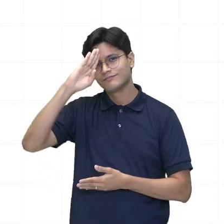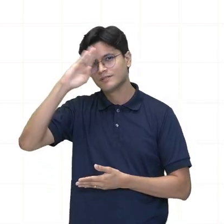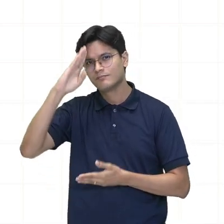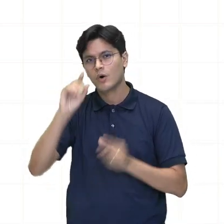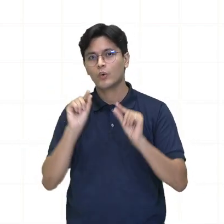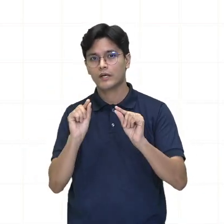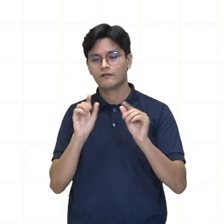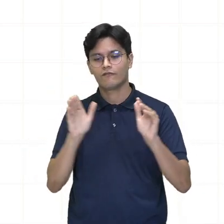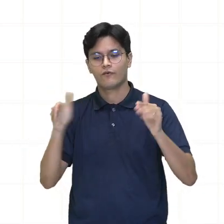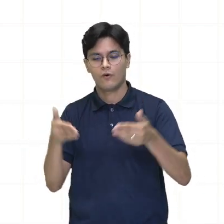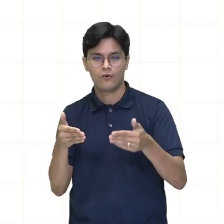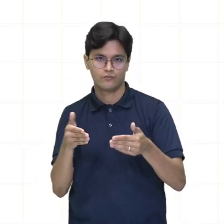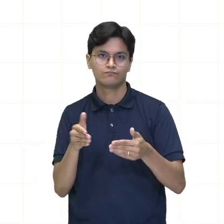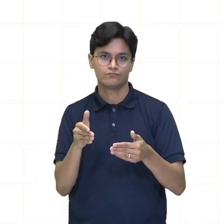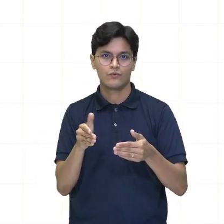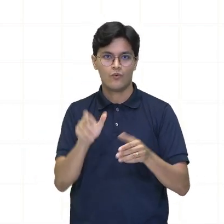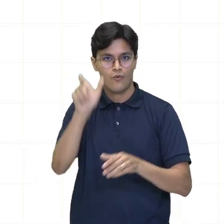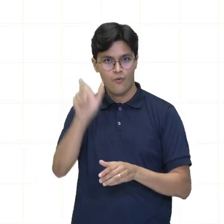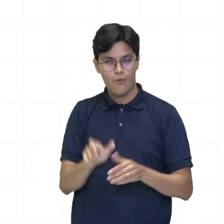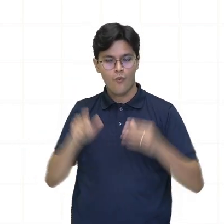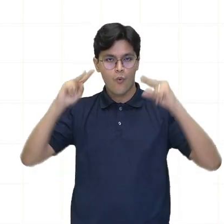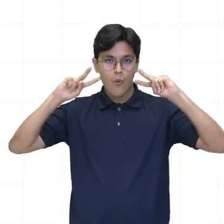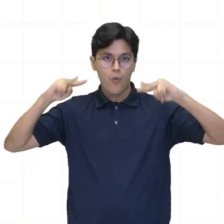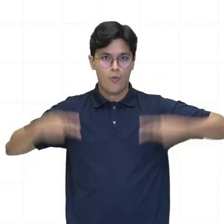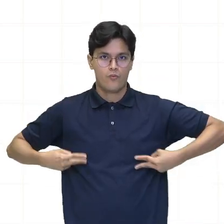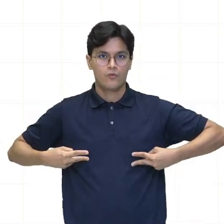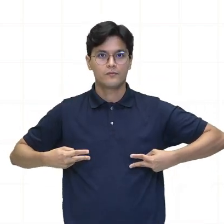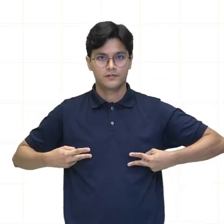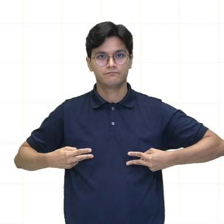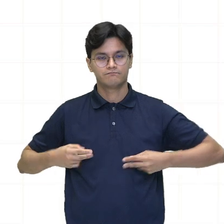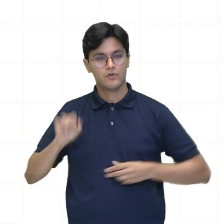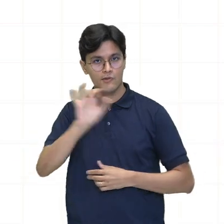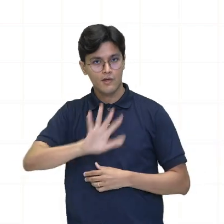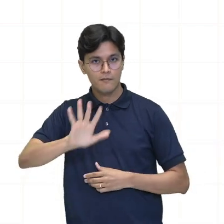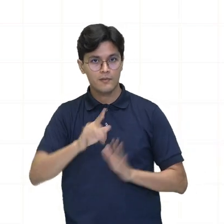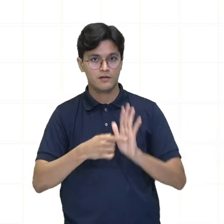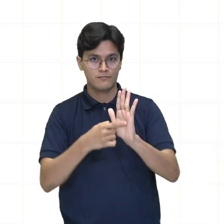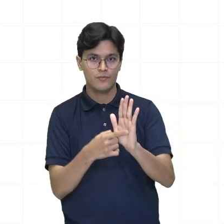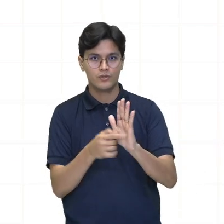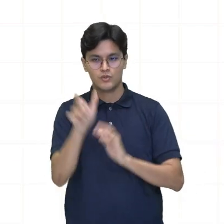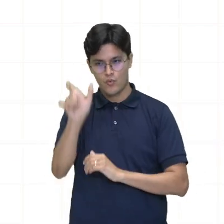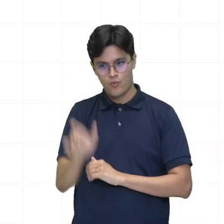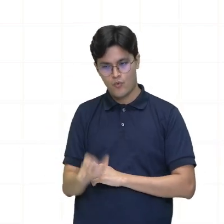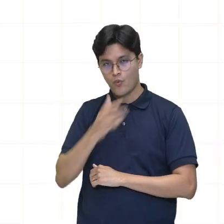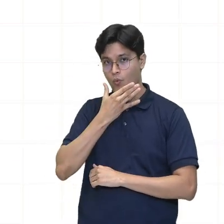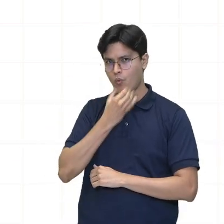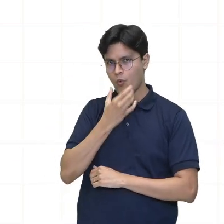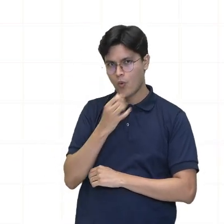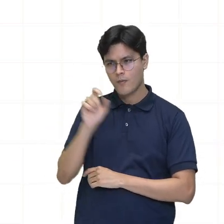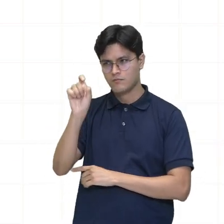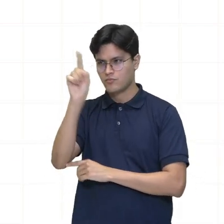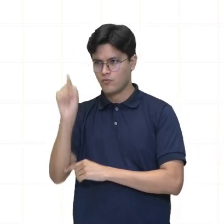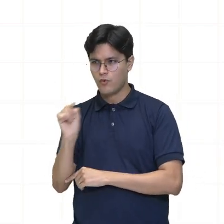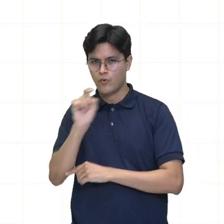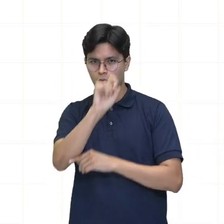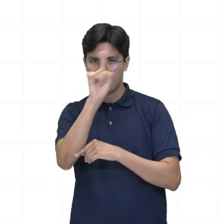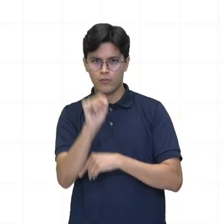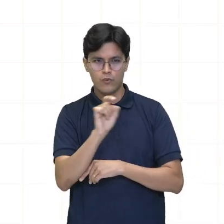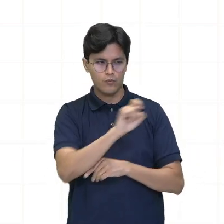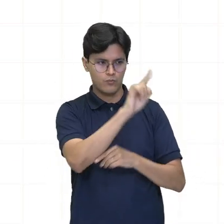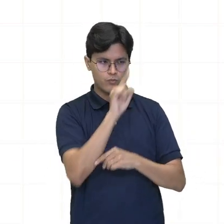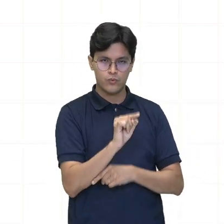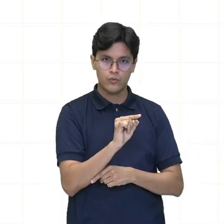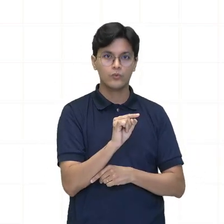nós trouxemos uma imagem que mostra, né, um homem com muitas interrogações na cabeça. Lembrando que é a partir desse momento que a